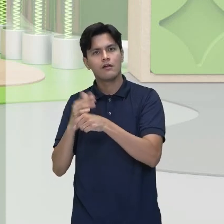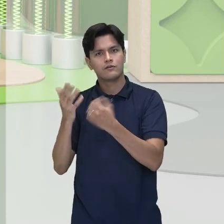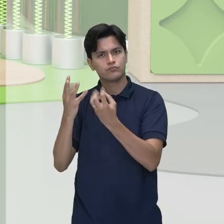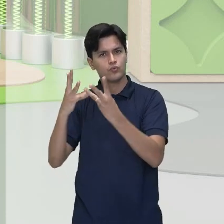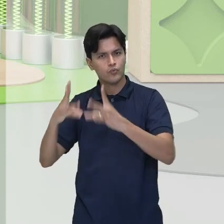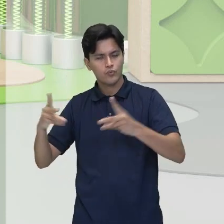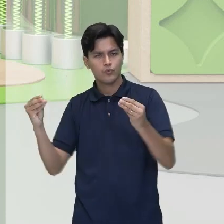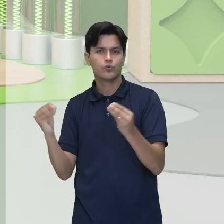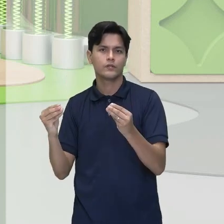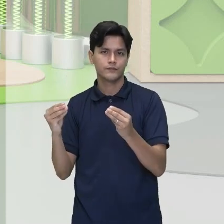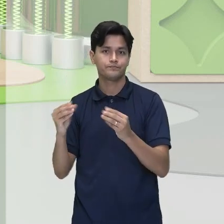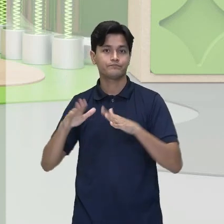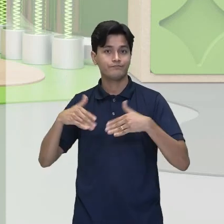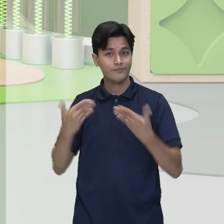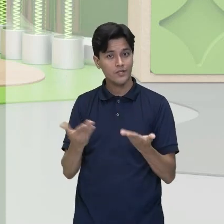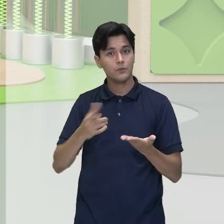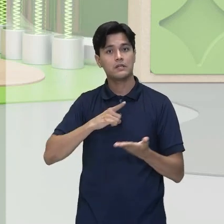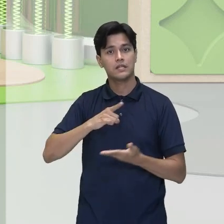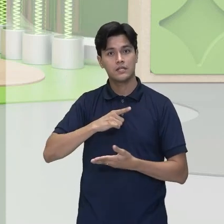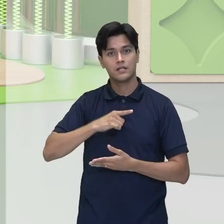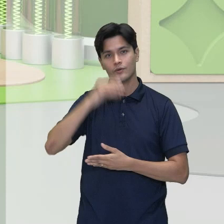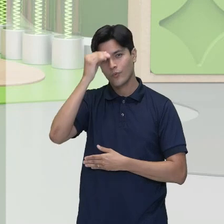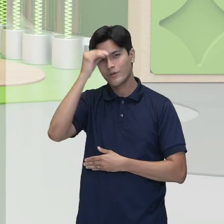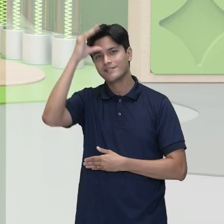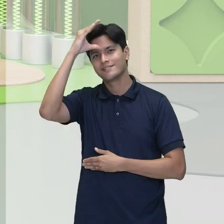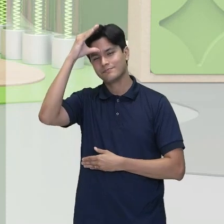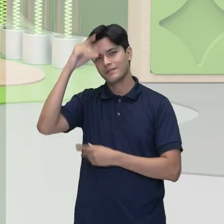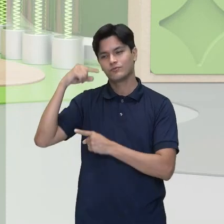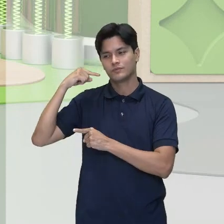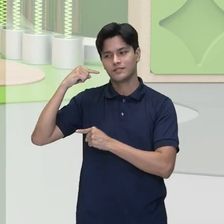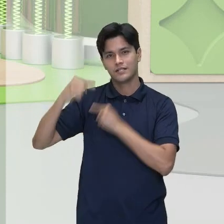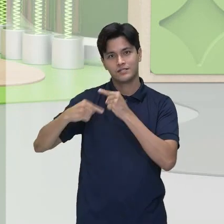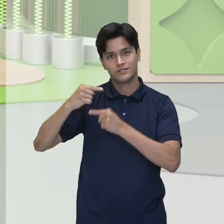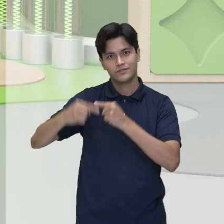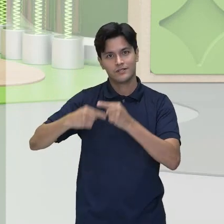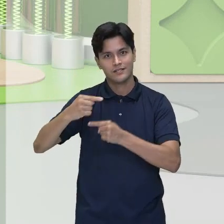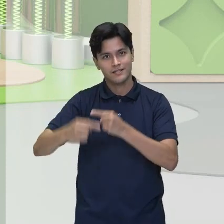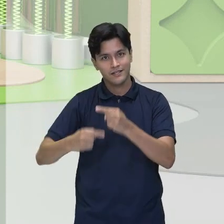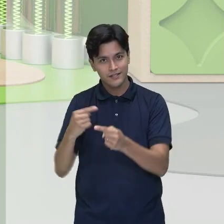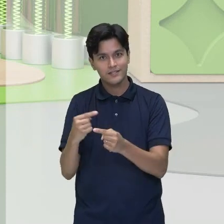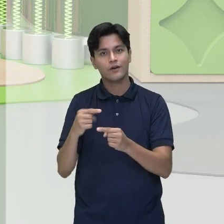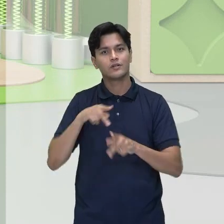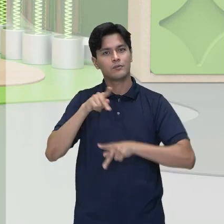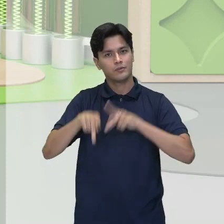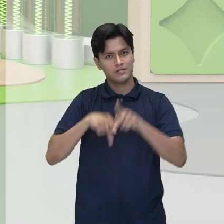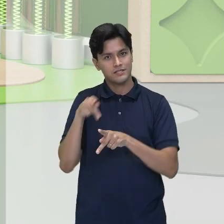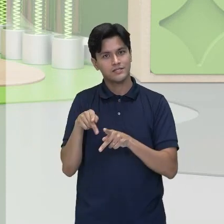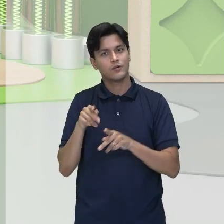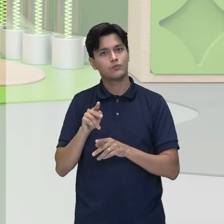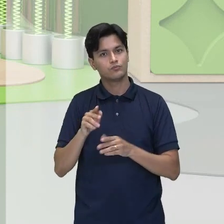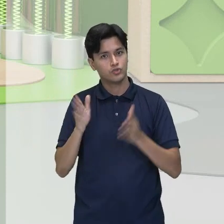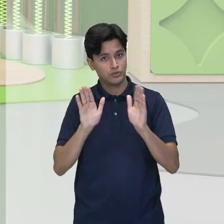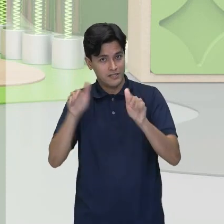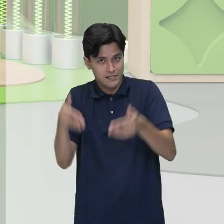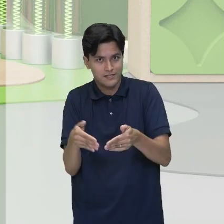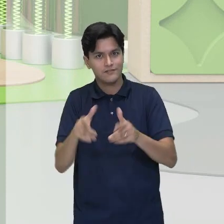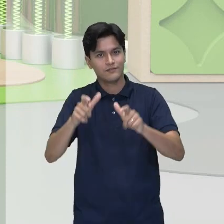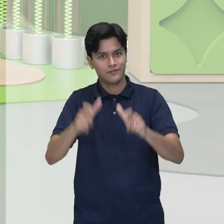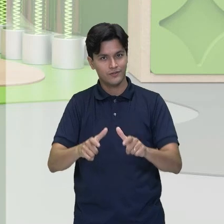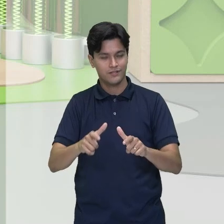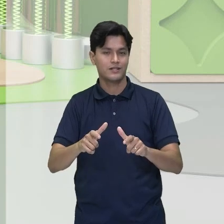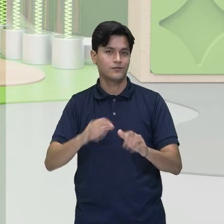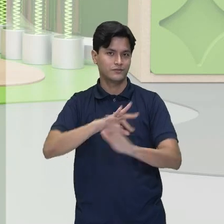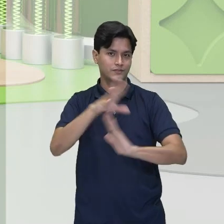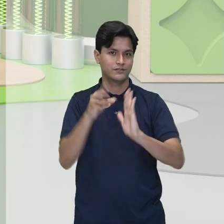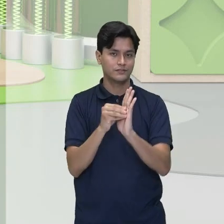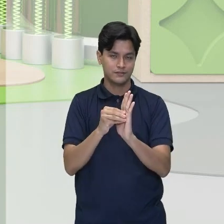aí de geração em geração na nossa população, na população local. E são, então, recursos